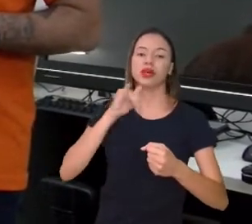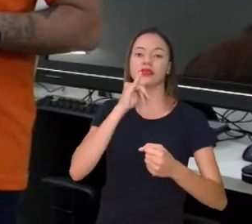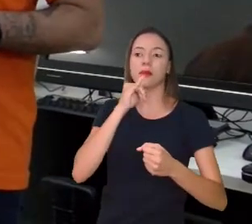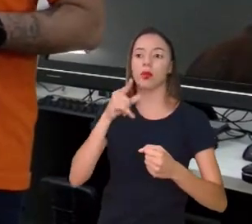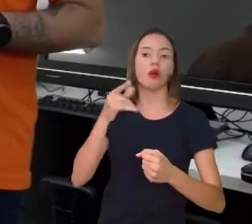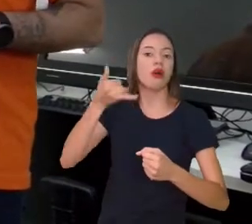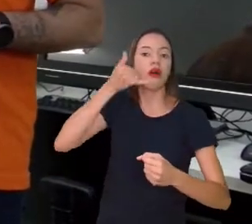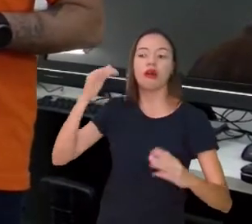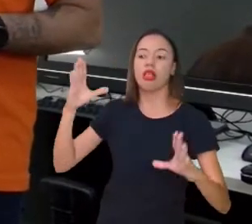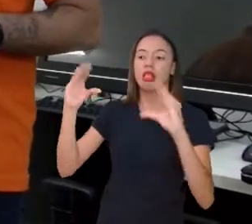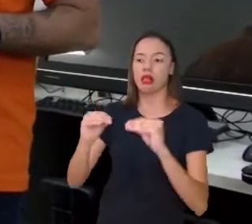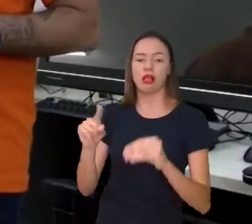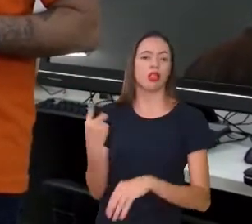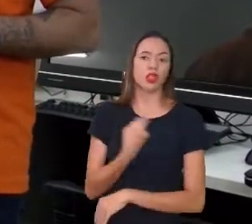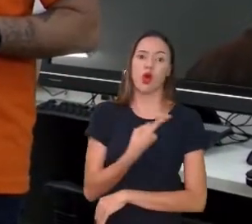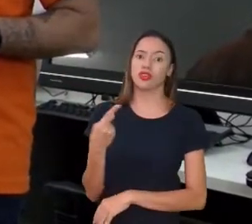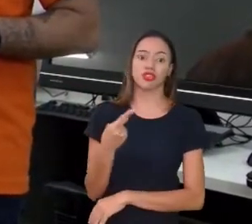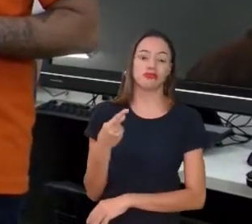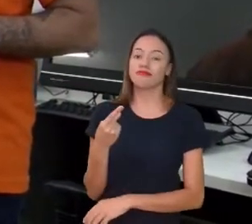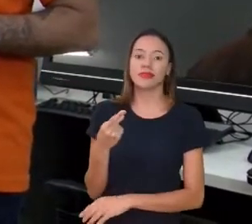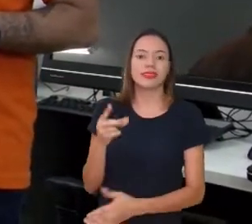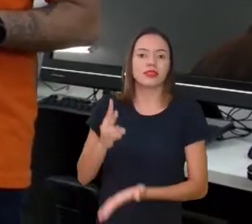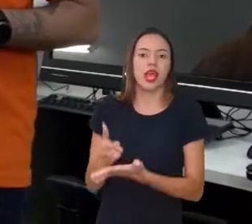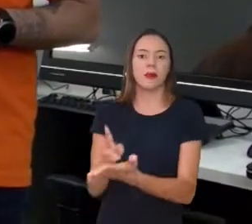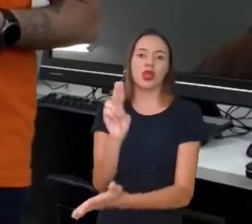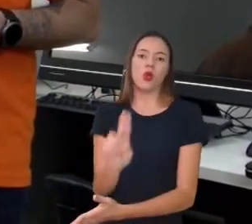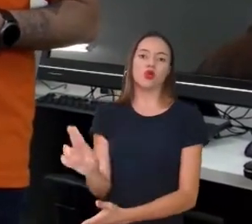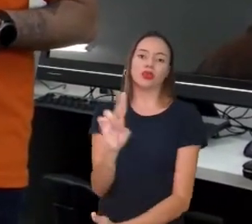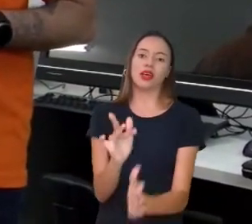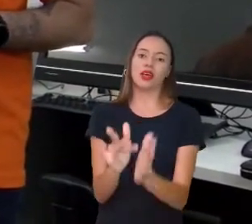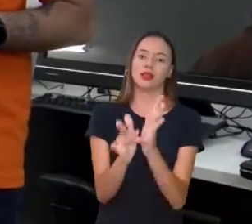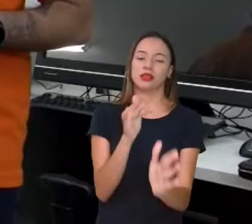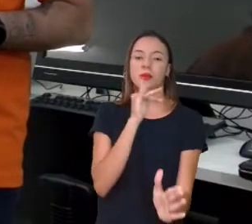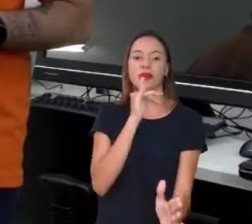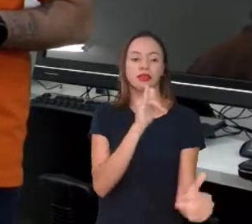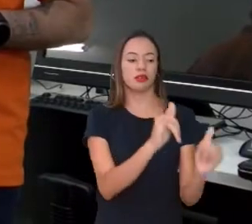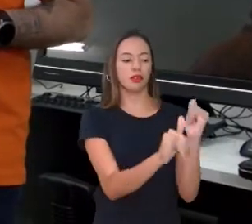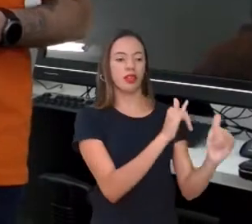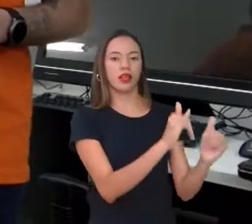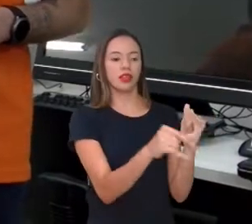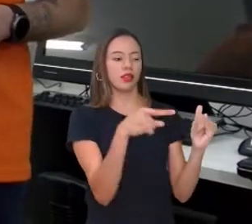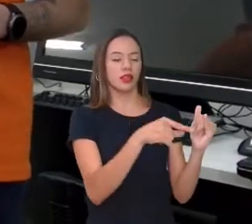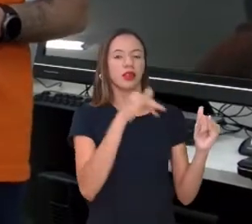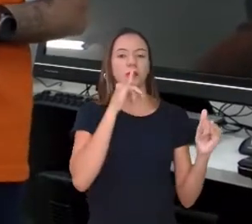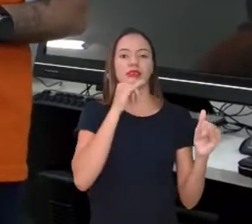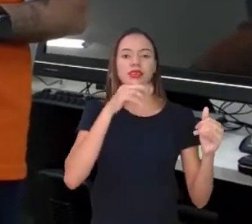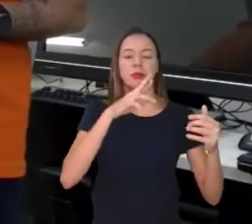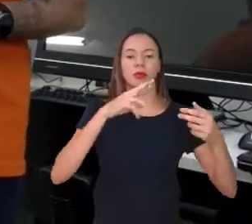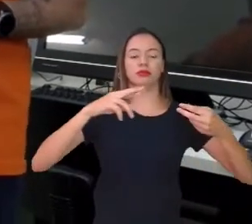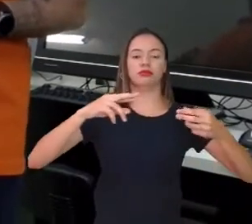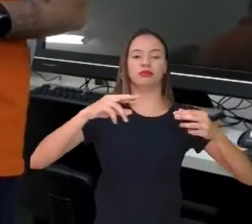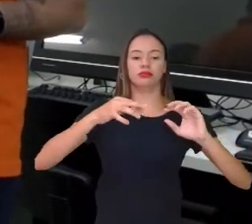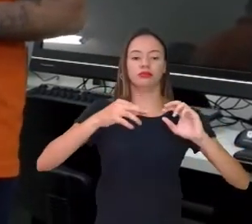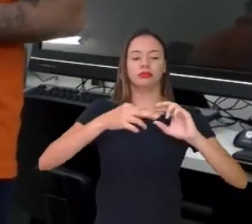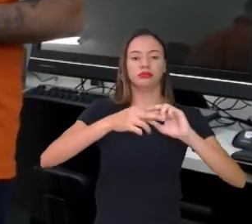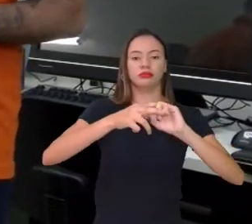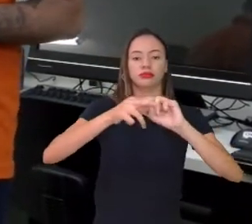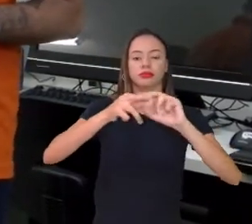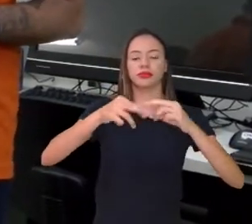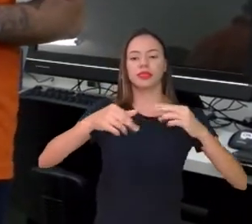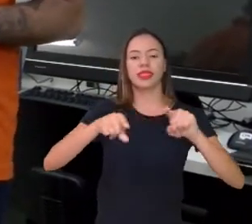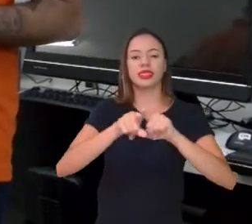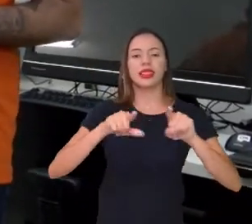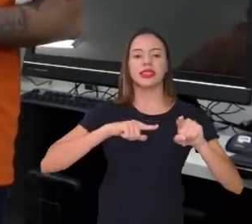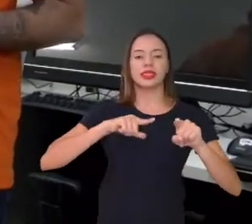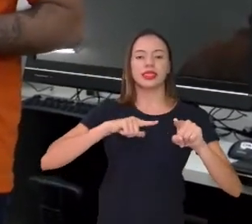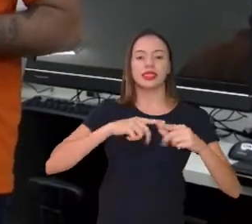conectado, nós estamos conectados. Hoje, o seguro, a internet via satélite, hoje a gente tem várias tecnologias